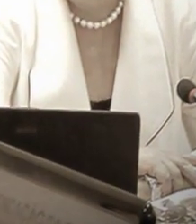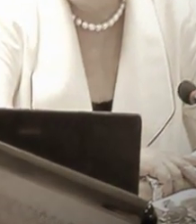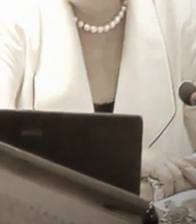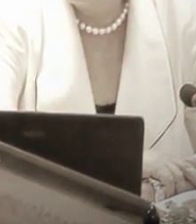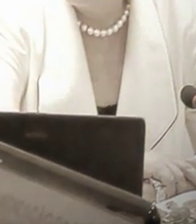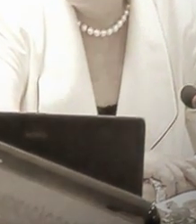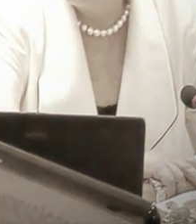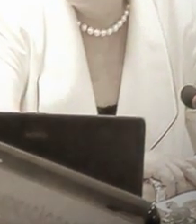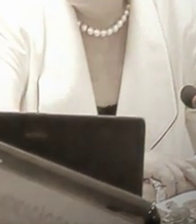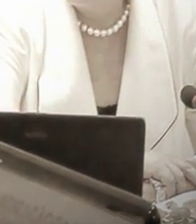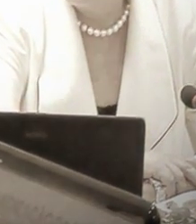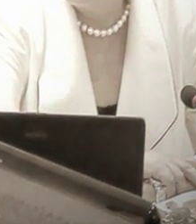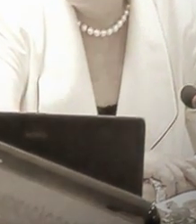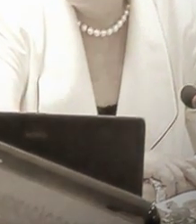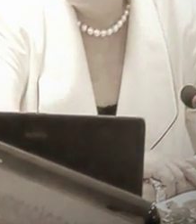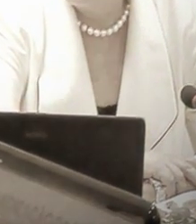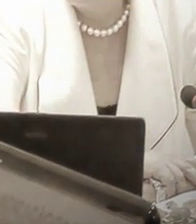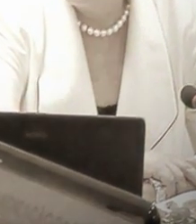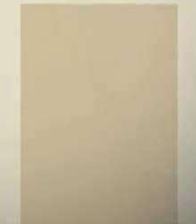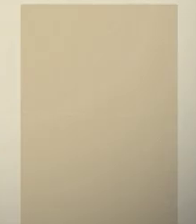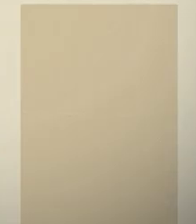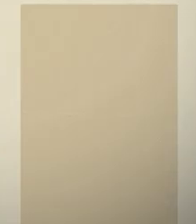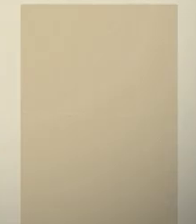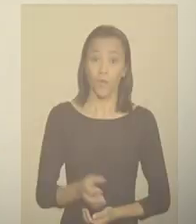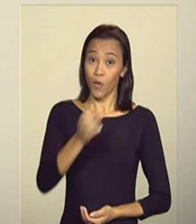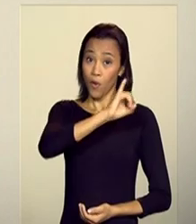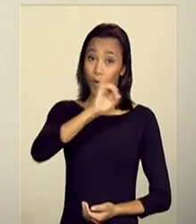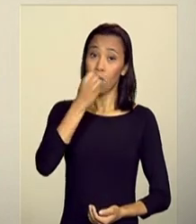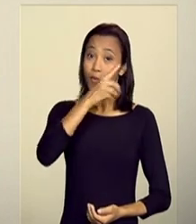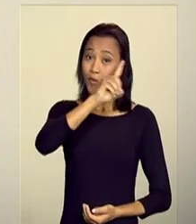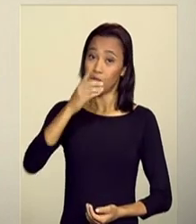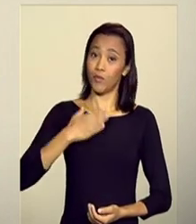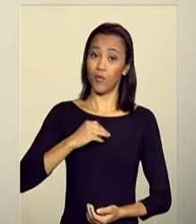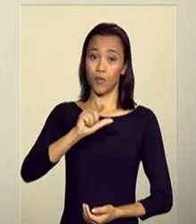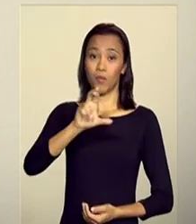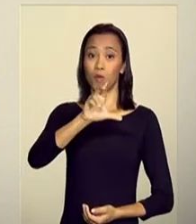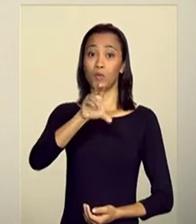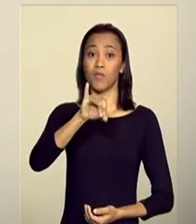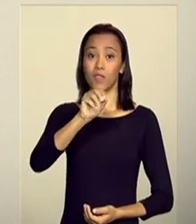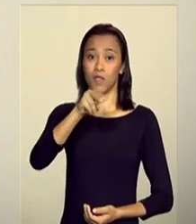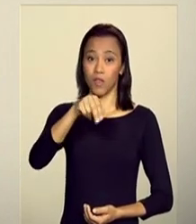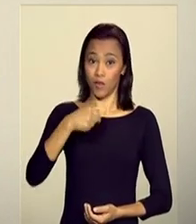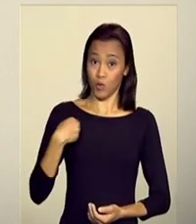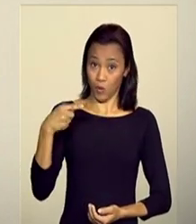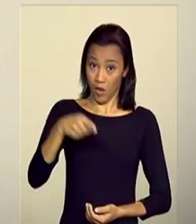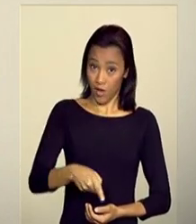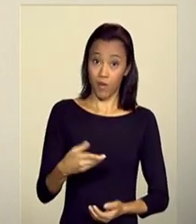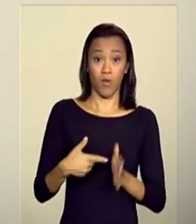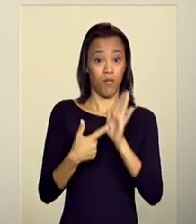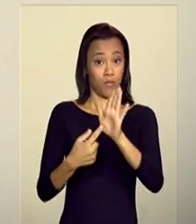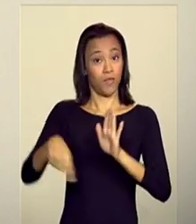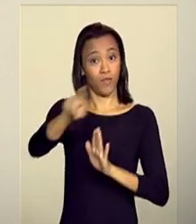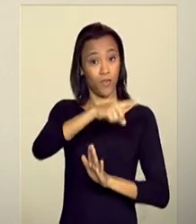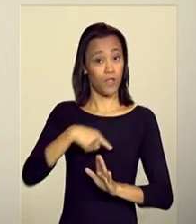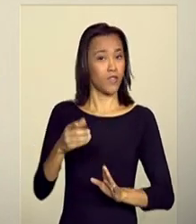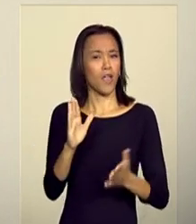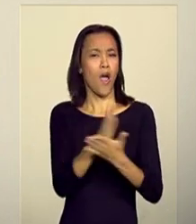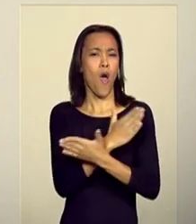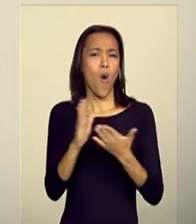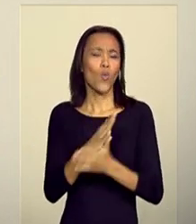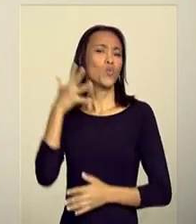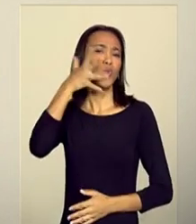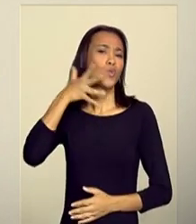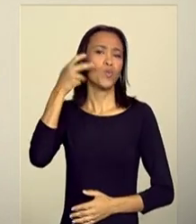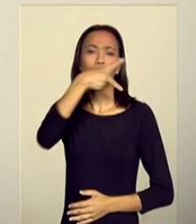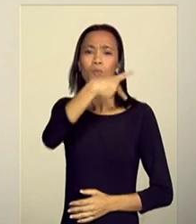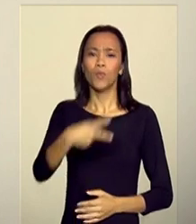um café com a Presidenta Olá bom dia sou Luciano Seixas estou aqui para apresentar para vocês alguns